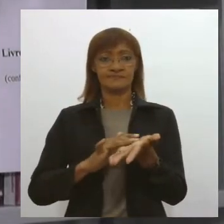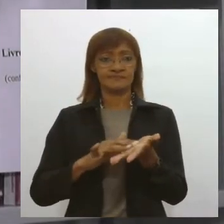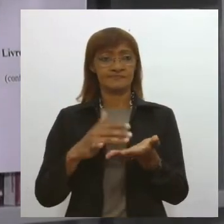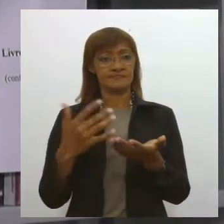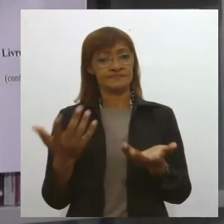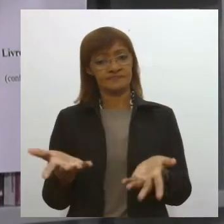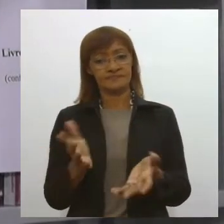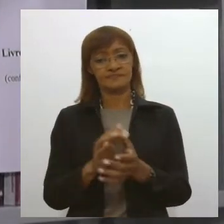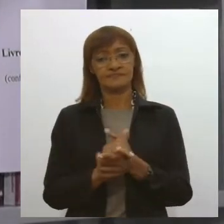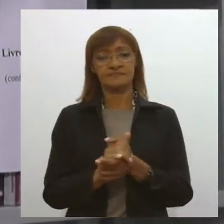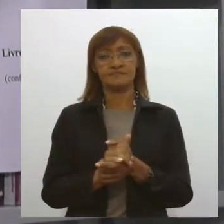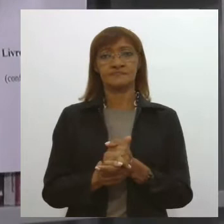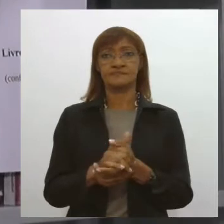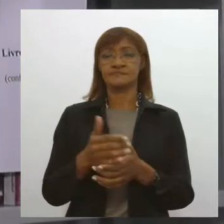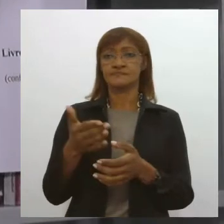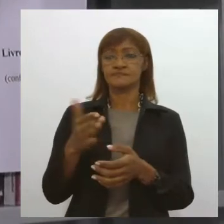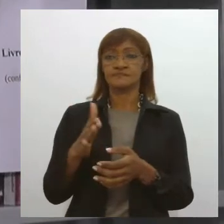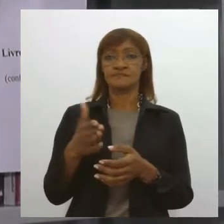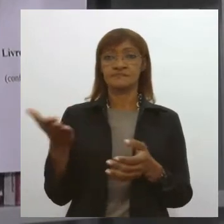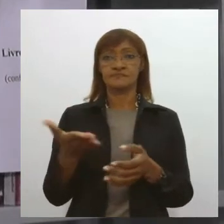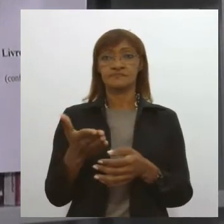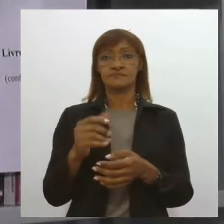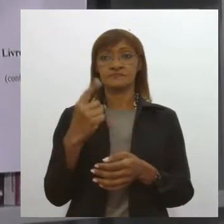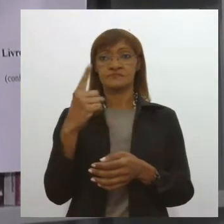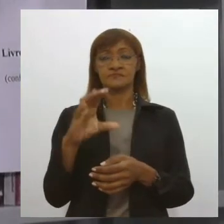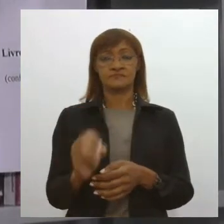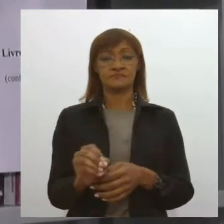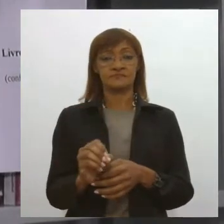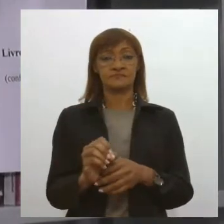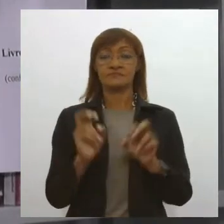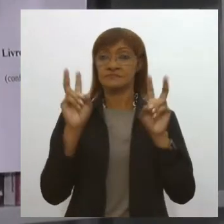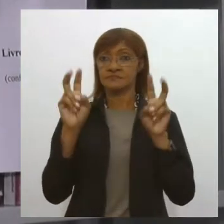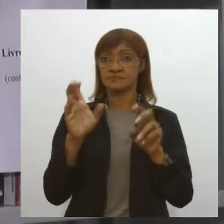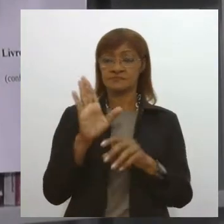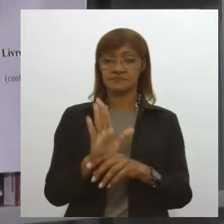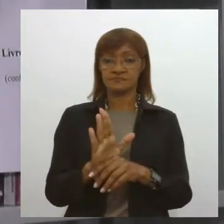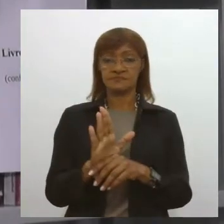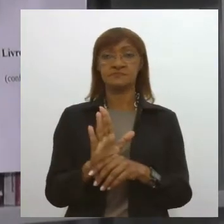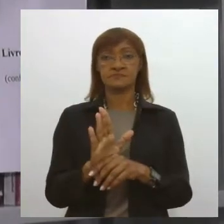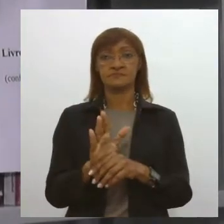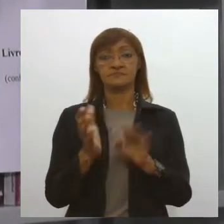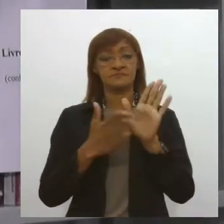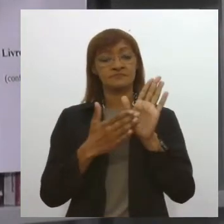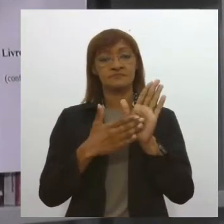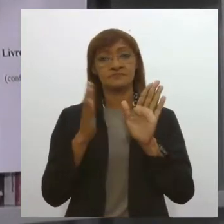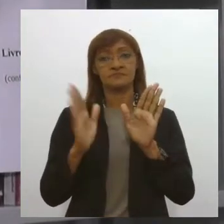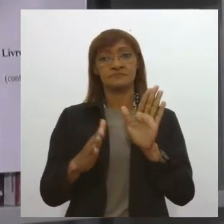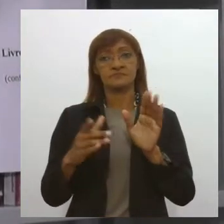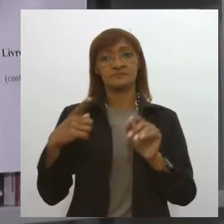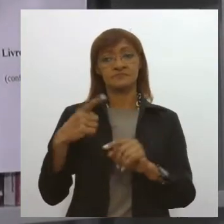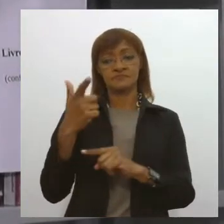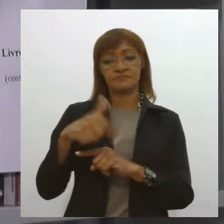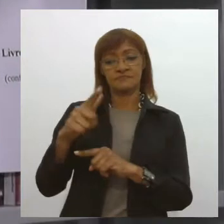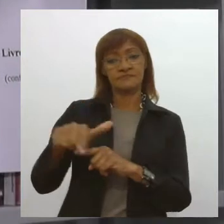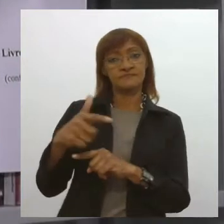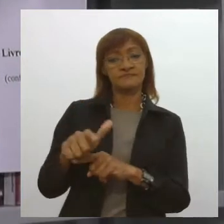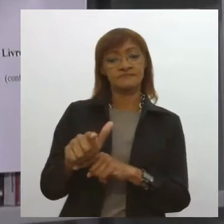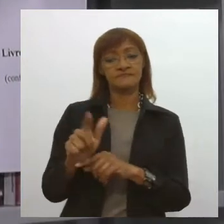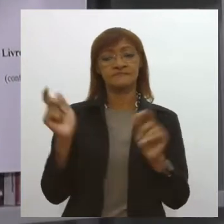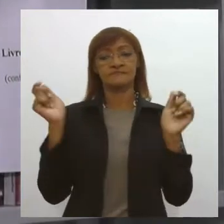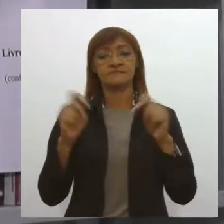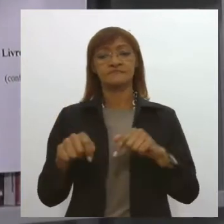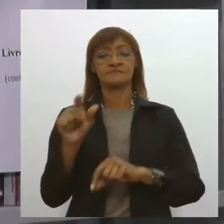contando aproximadamente hoje com 10 títulos. A proposta é ampliar essa quantidade de títulos para que a gente possa,